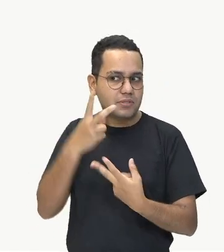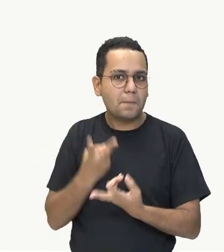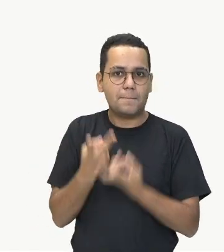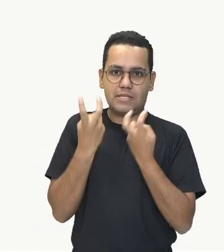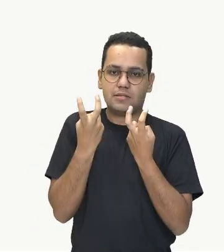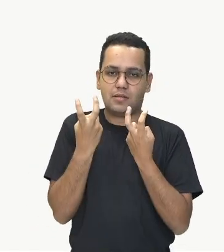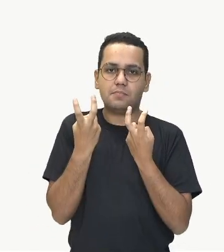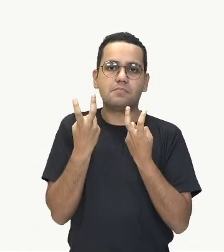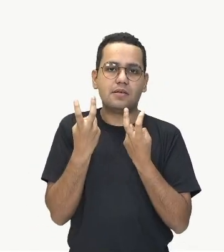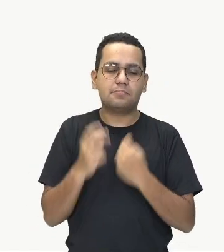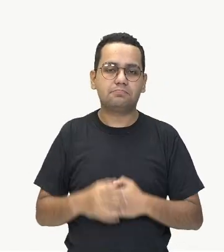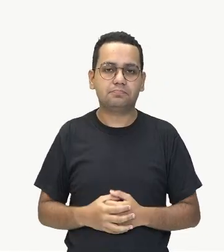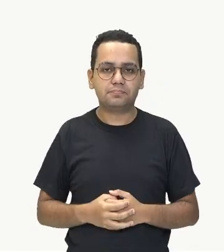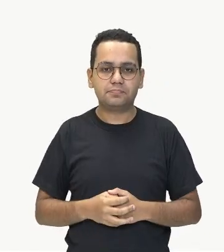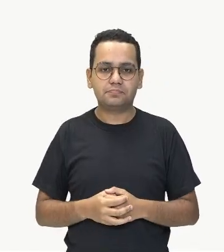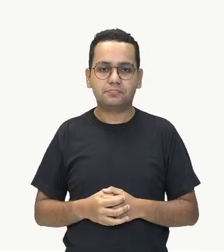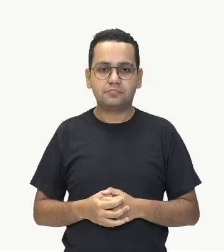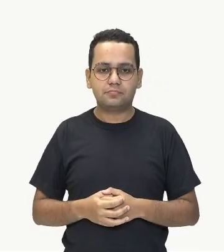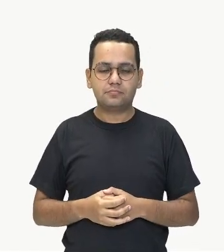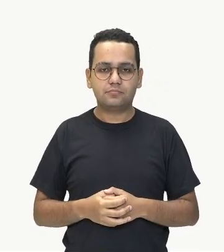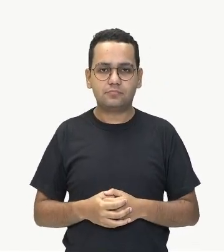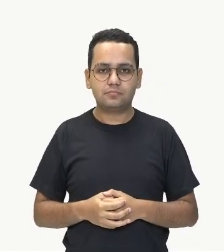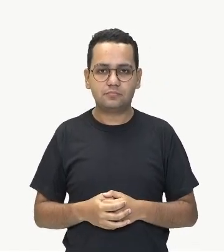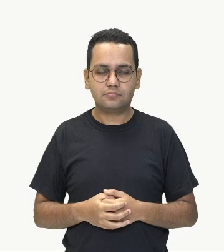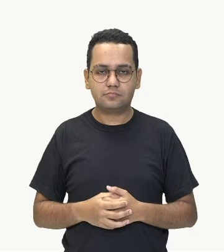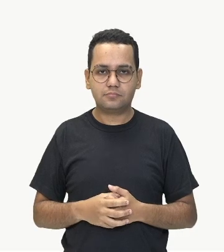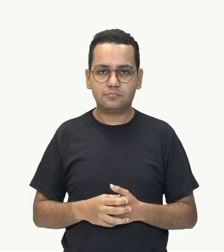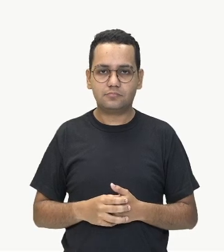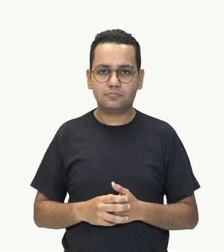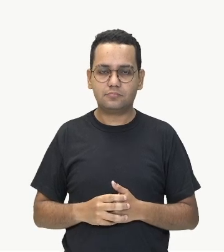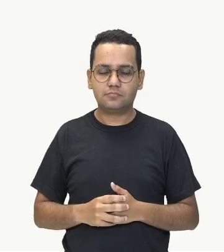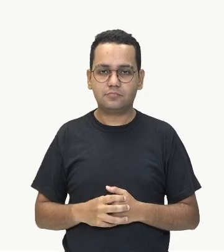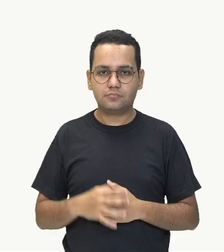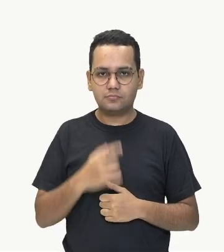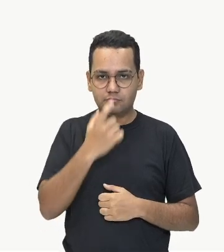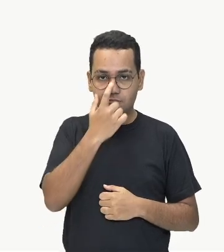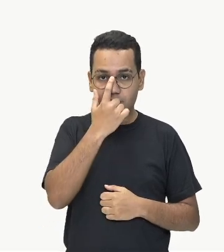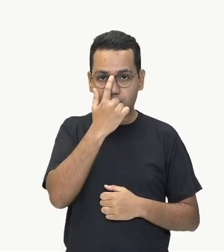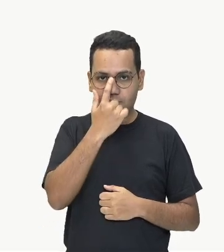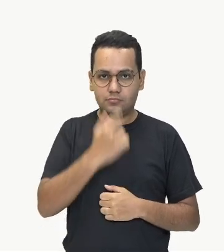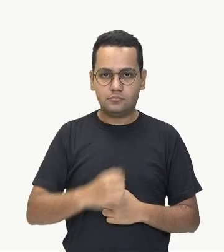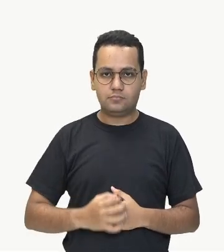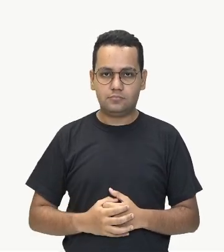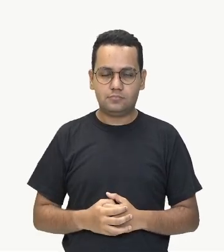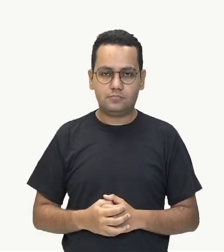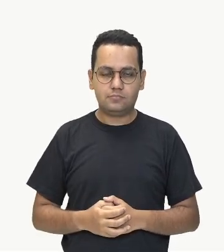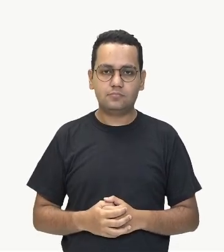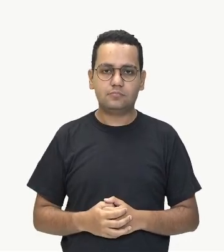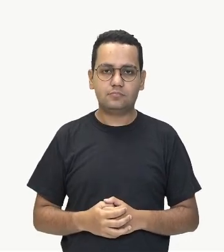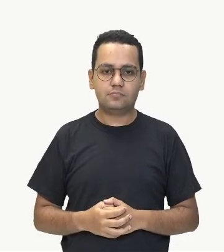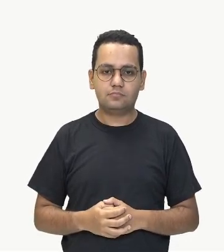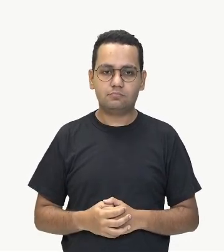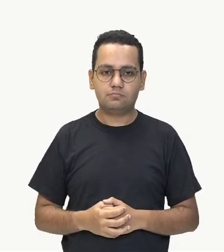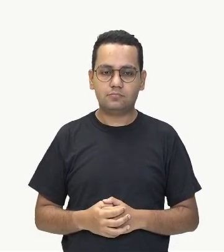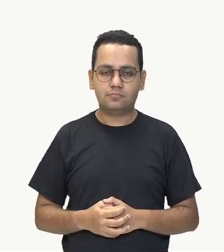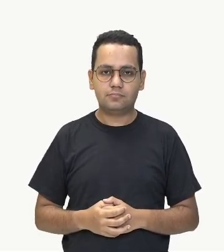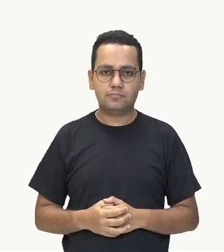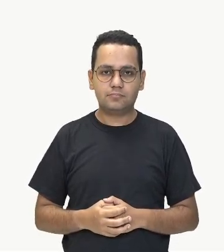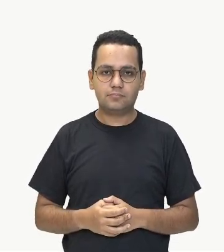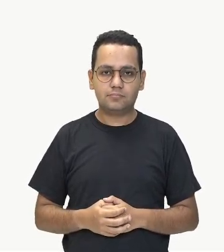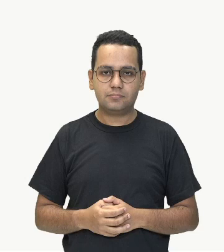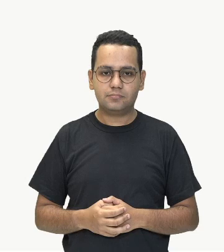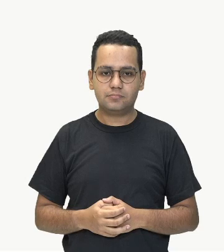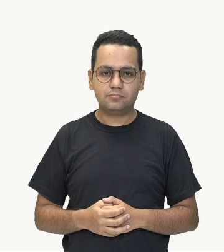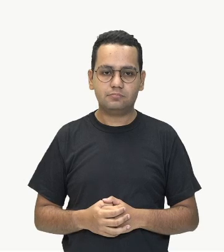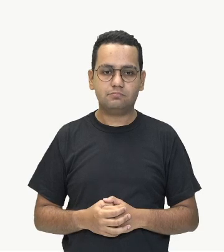entender aqui tá E aí nós falamos falamos sobre isso sobre calcular